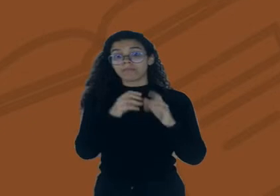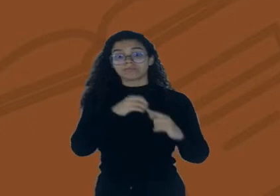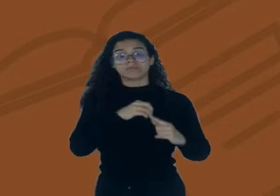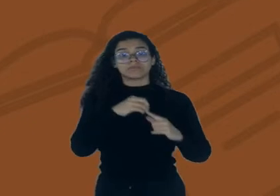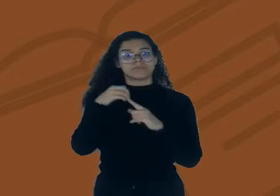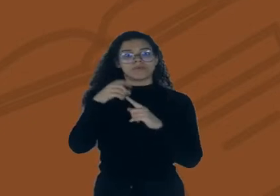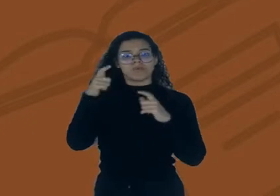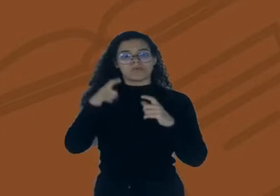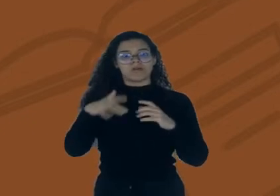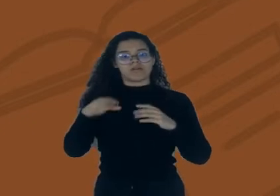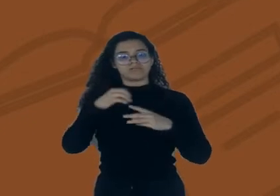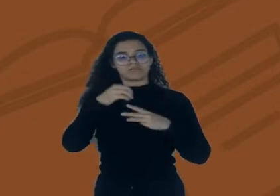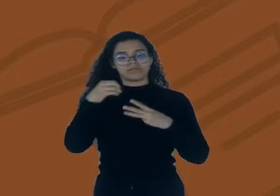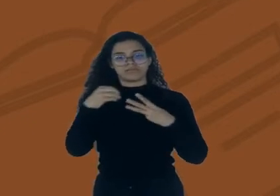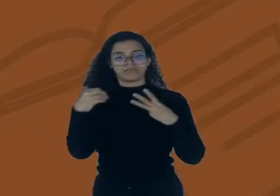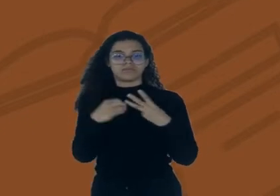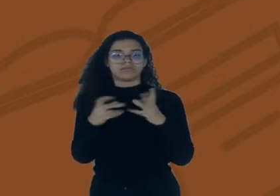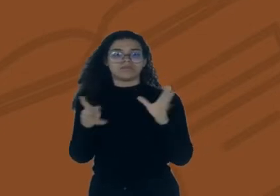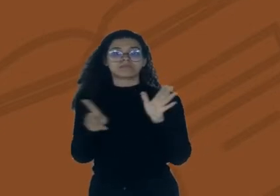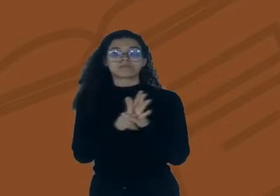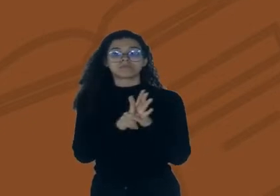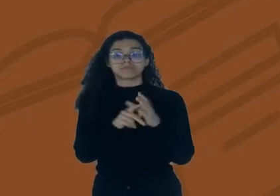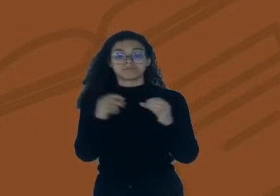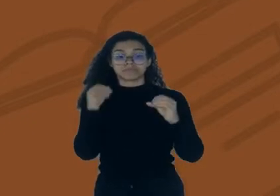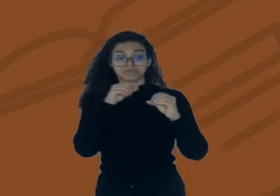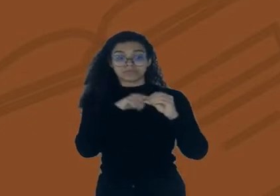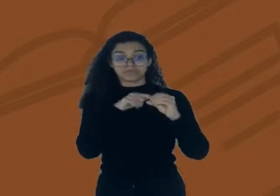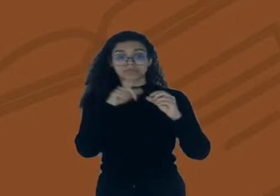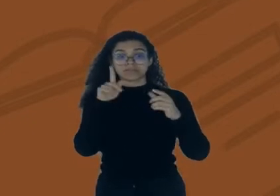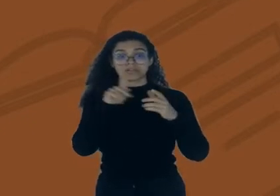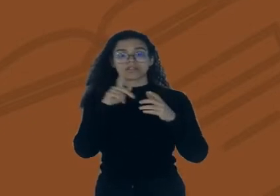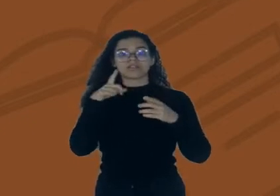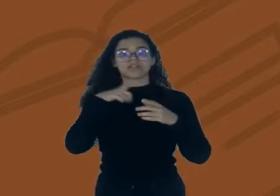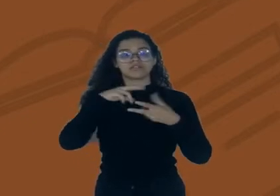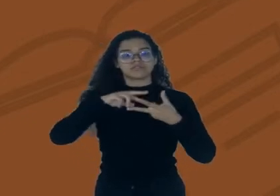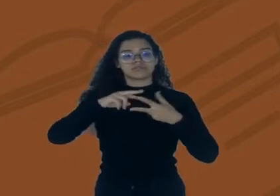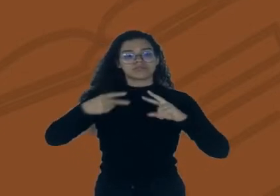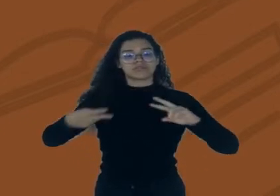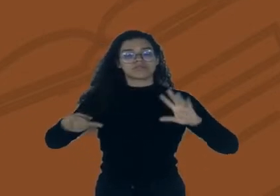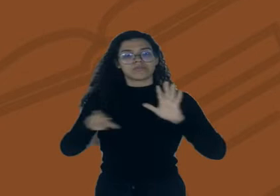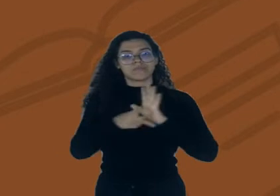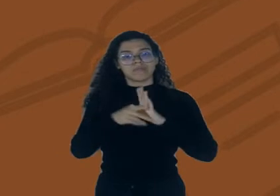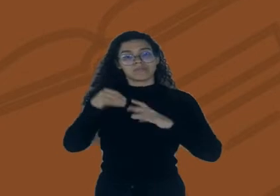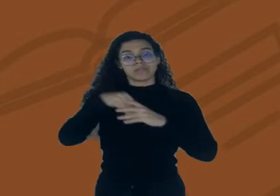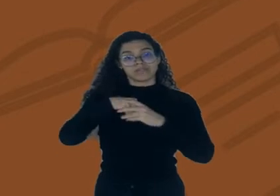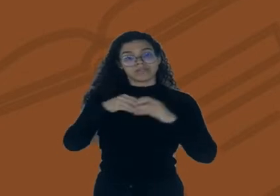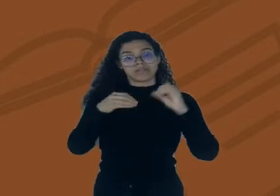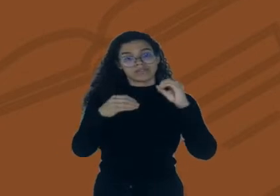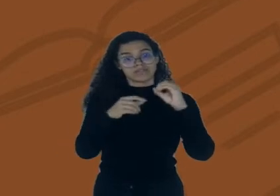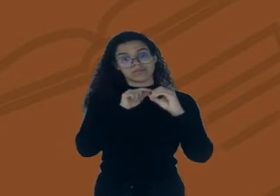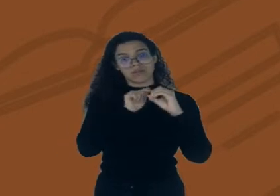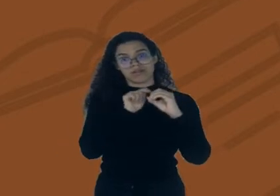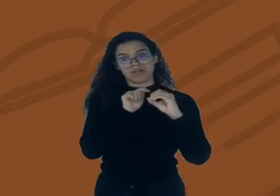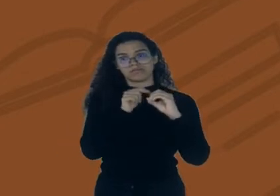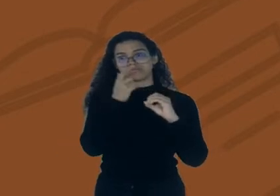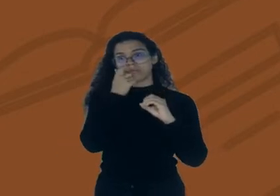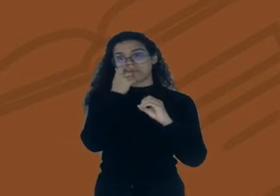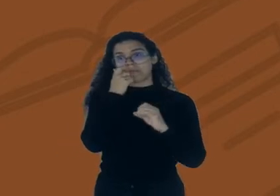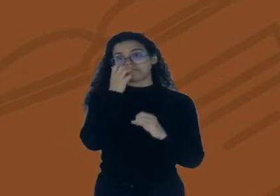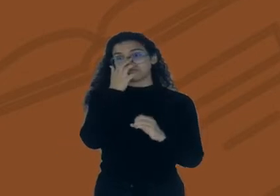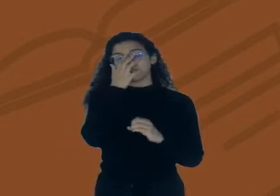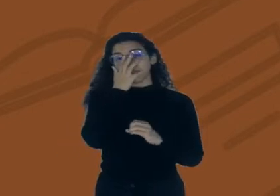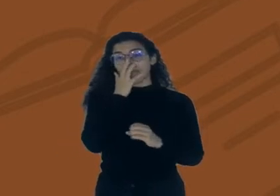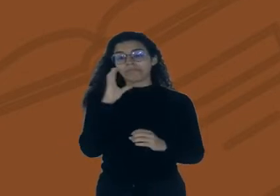célula, onde tem aí, inclusive, o material genético, né? Apresenta aí material genético. E o